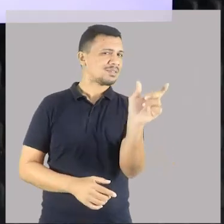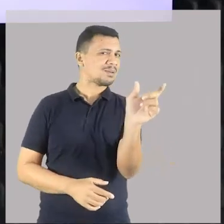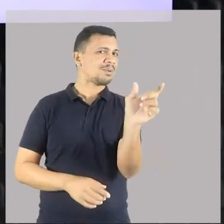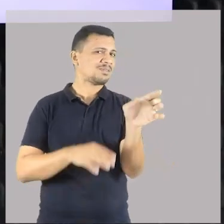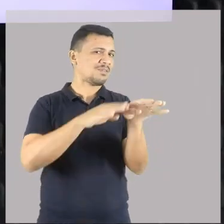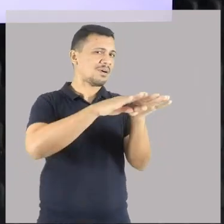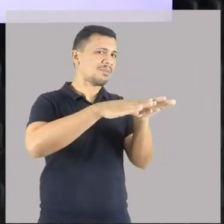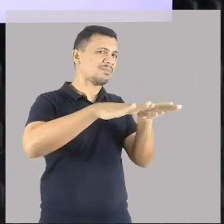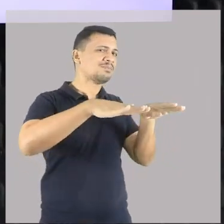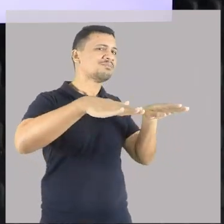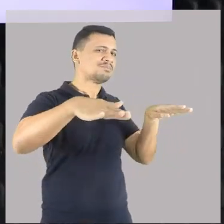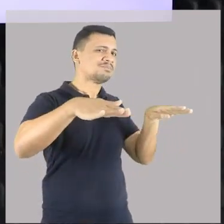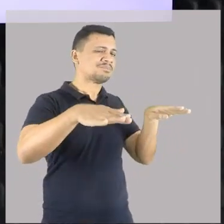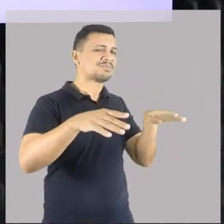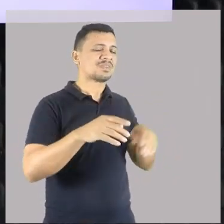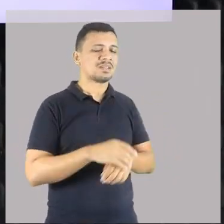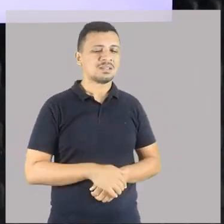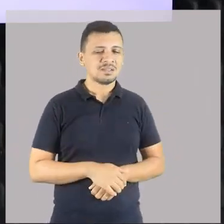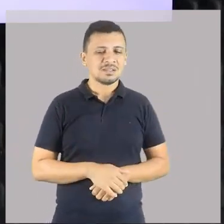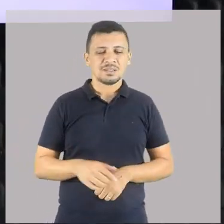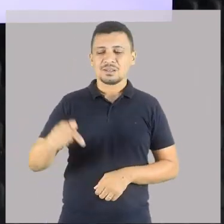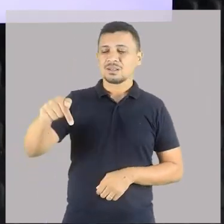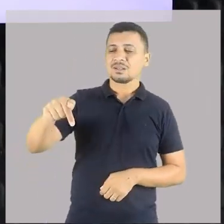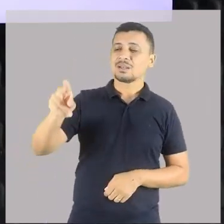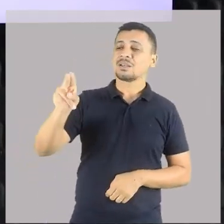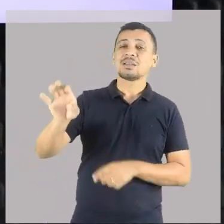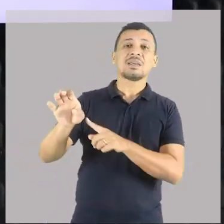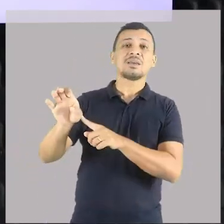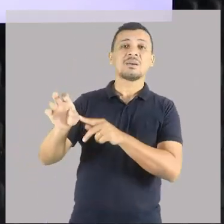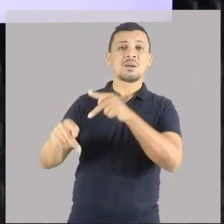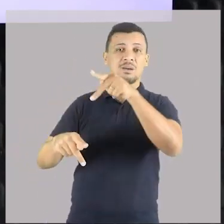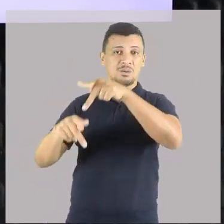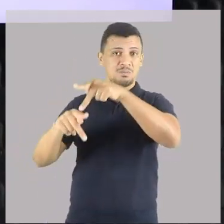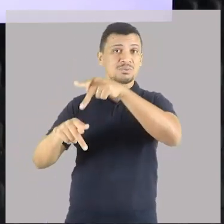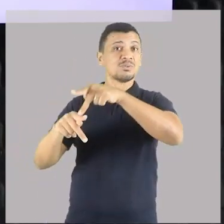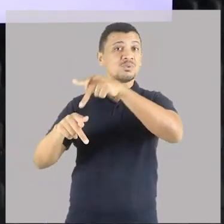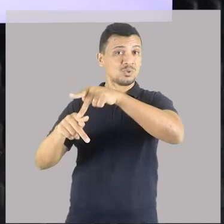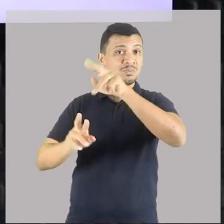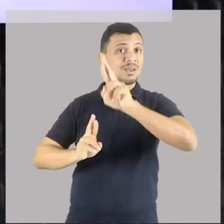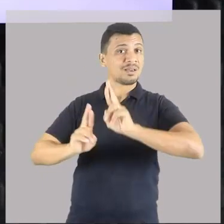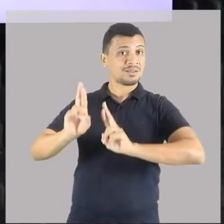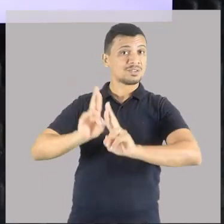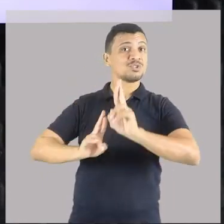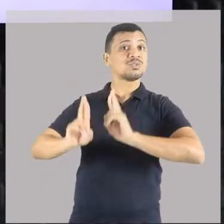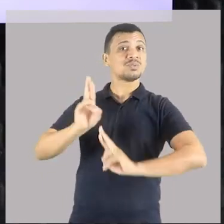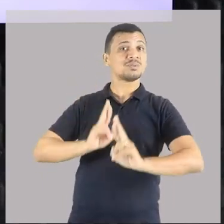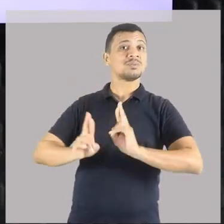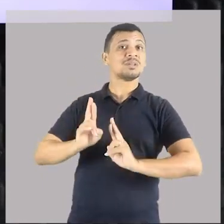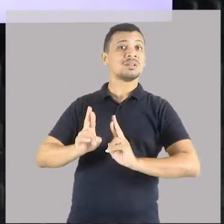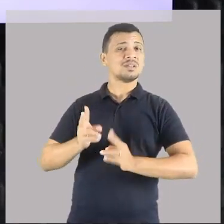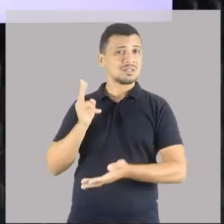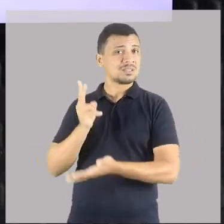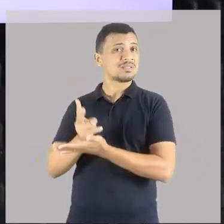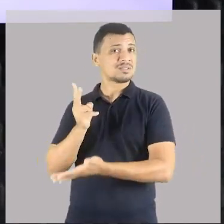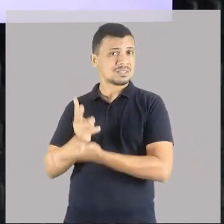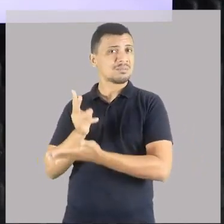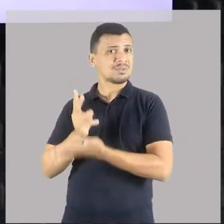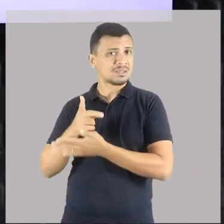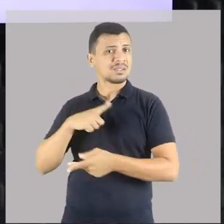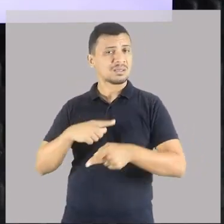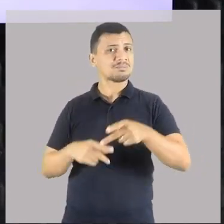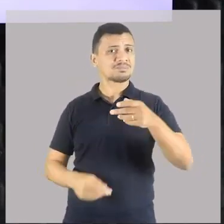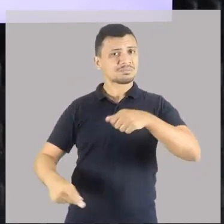Nós vamos ver daqui a pouco que esse que ali é um pronome relativo. E sempre que eu tenho pronome relativo, ele está iniciando